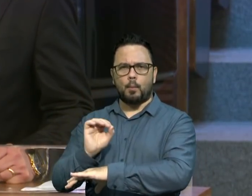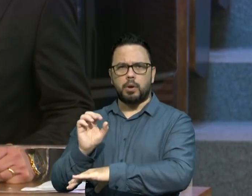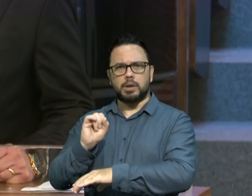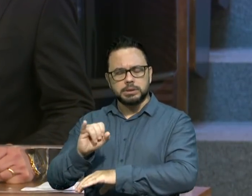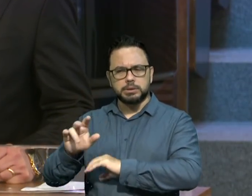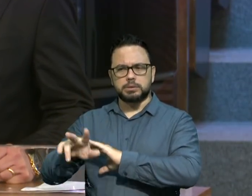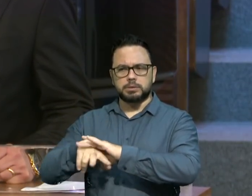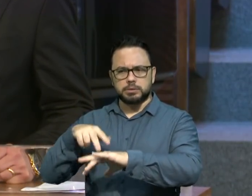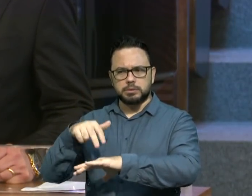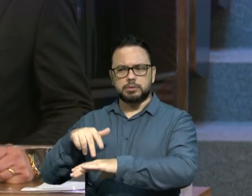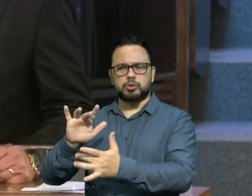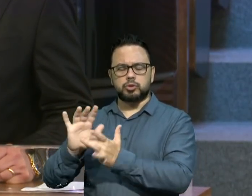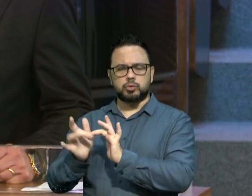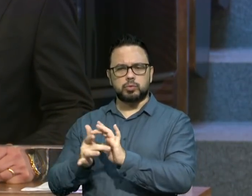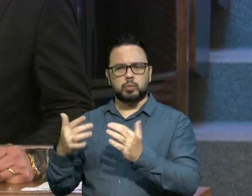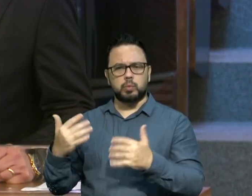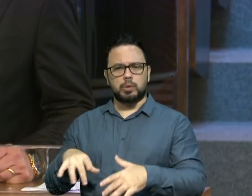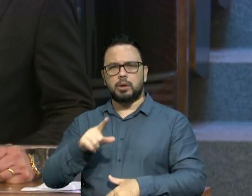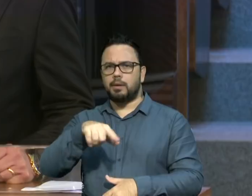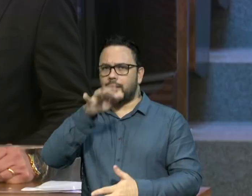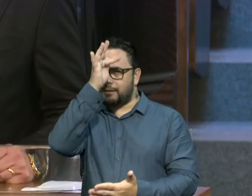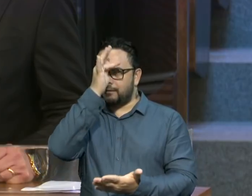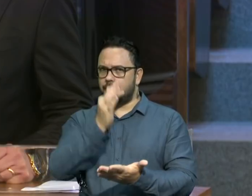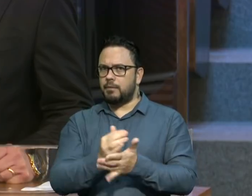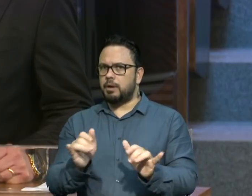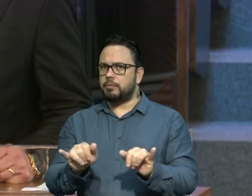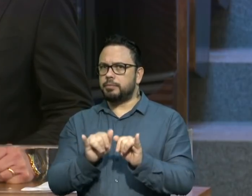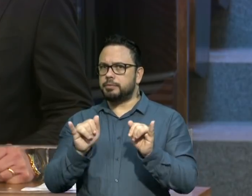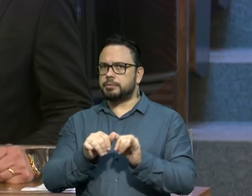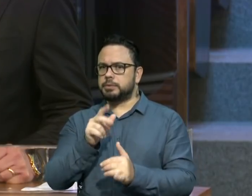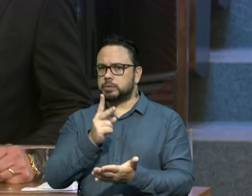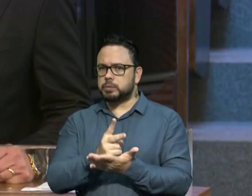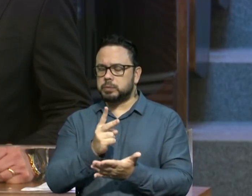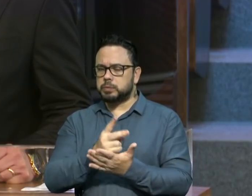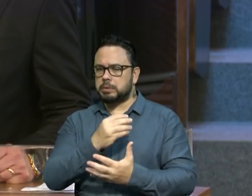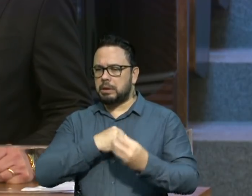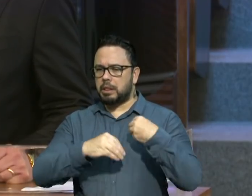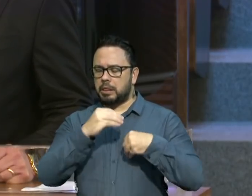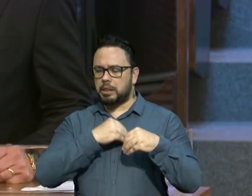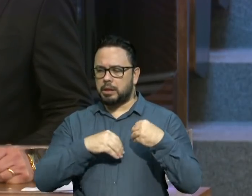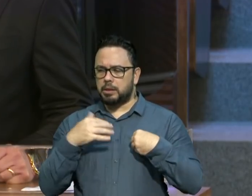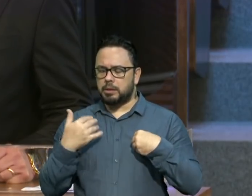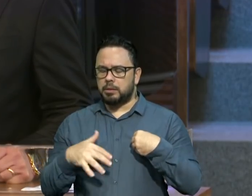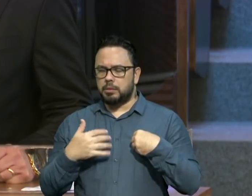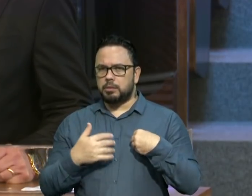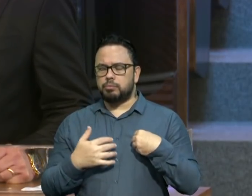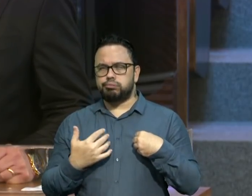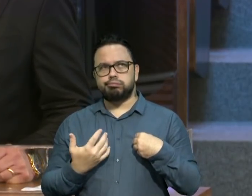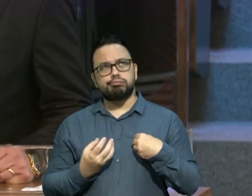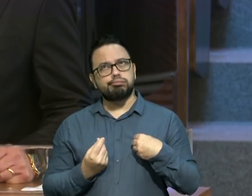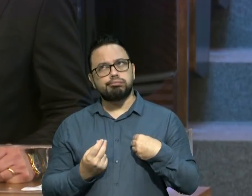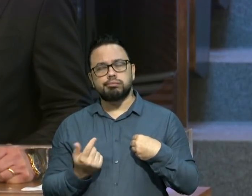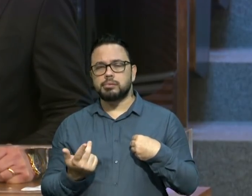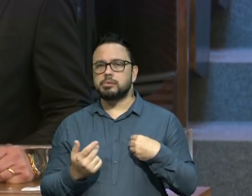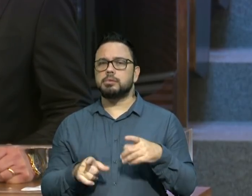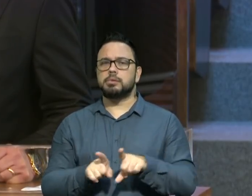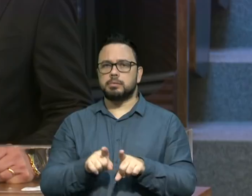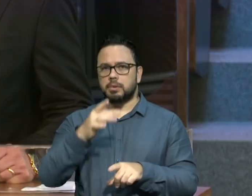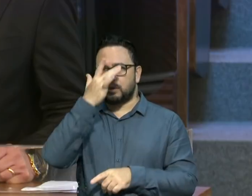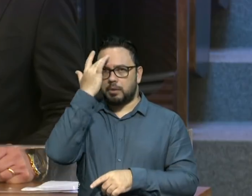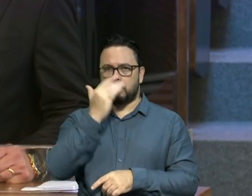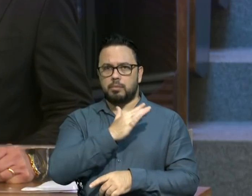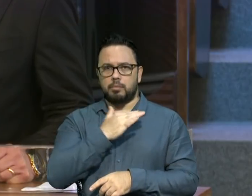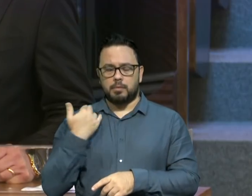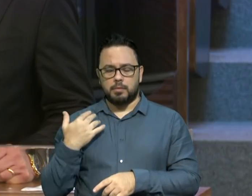ressuscitou é vã a vossa fé e ainda permaneceis nos vossos pecados e ainda mais os que dormiram em Cristo